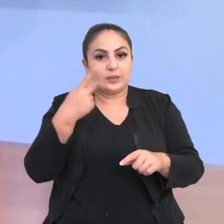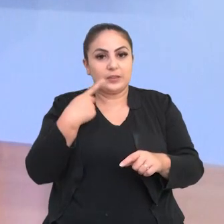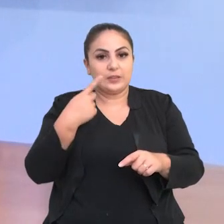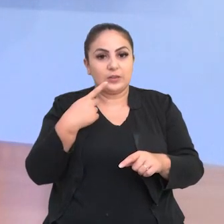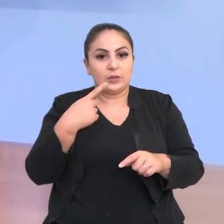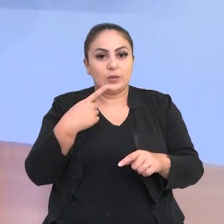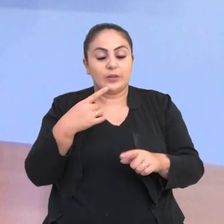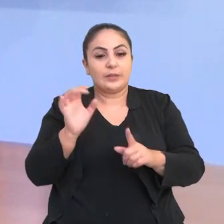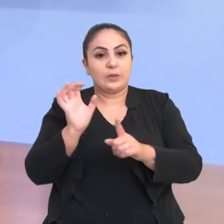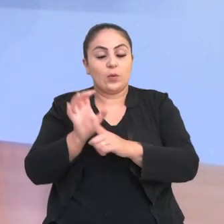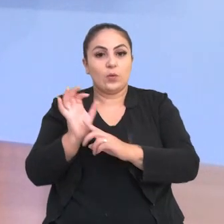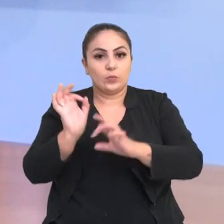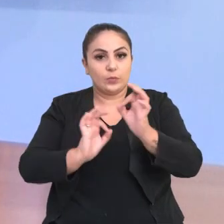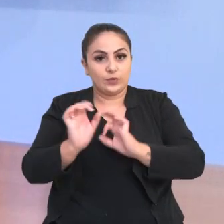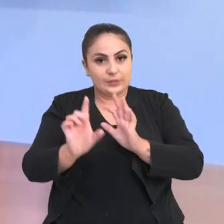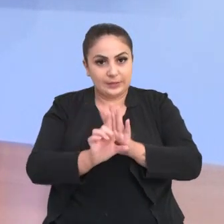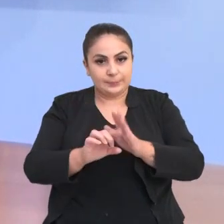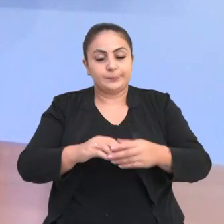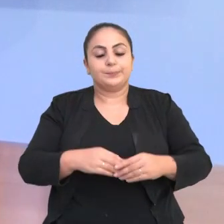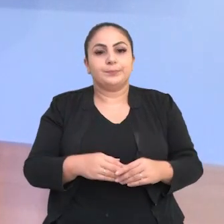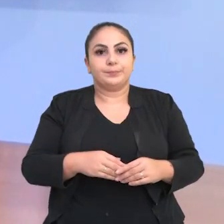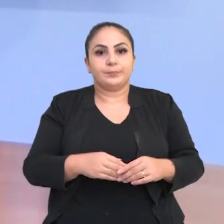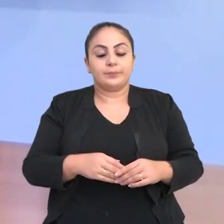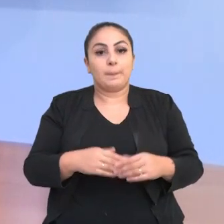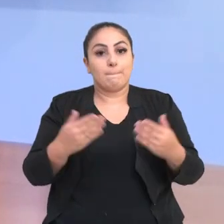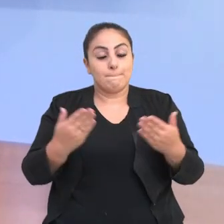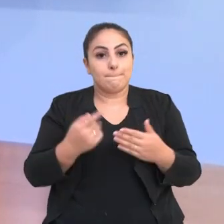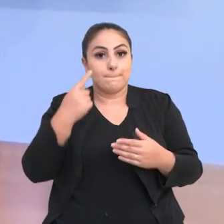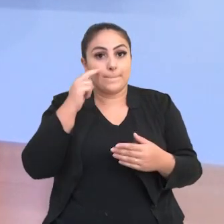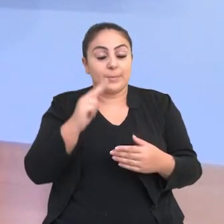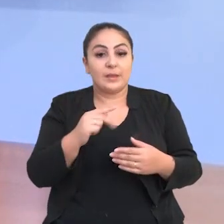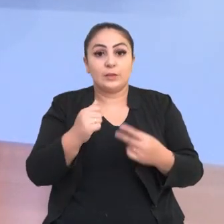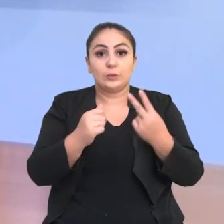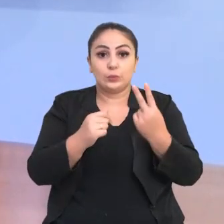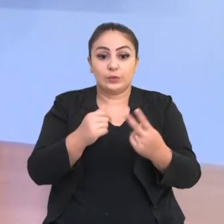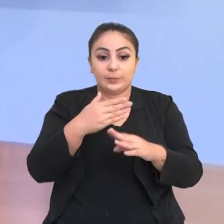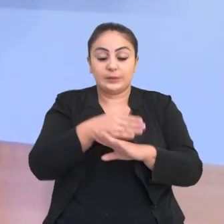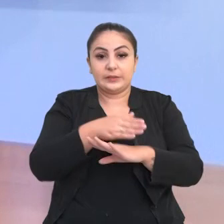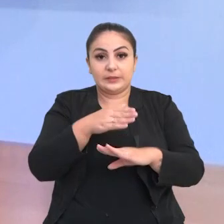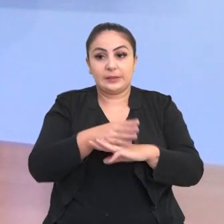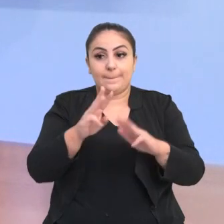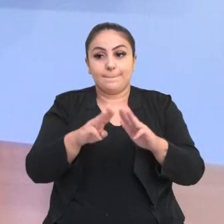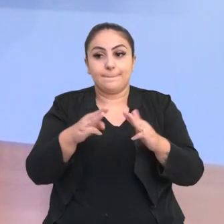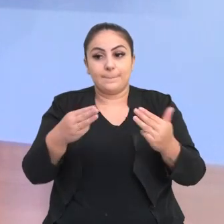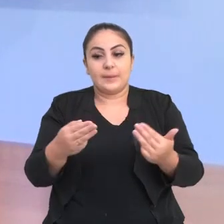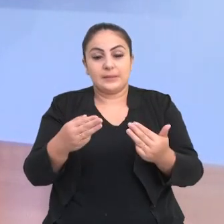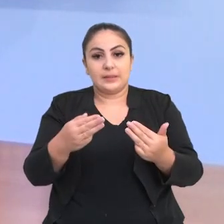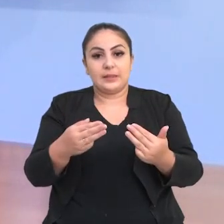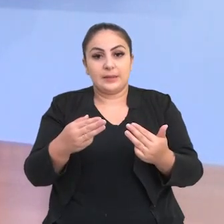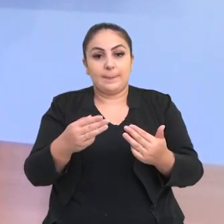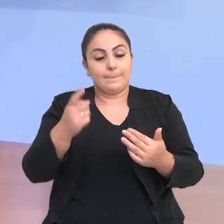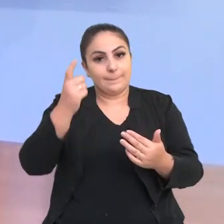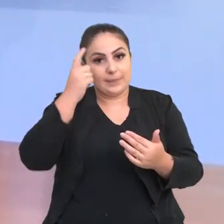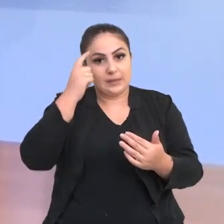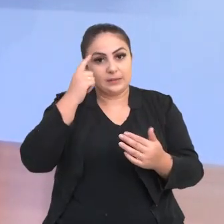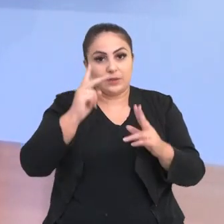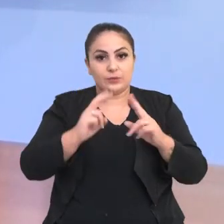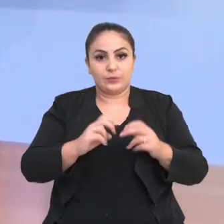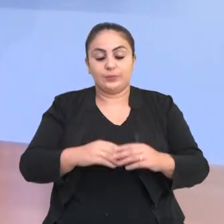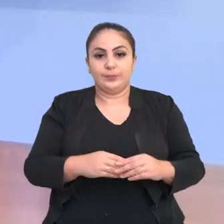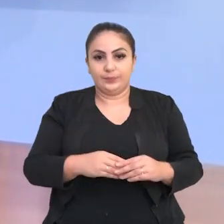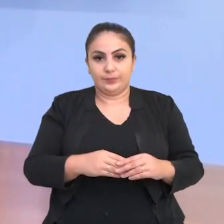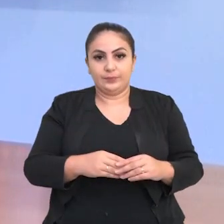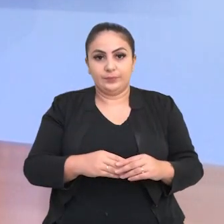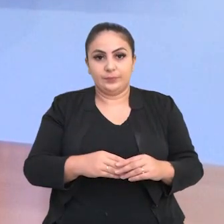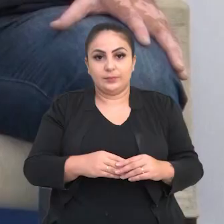dos vereadores contrários ao projeto de lei. Agora você vai ver o que dois integrantes da mesa diretora pensam